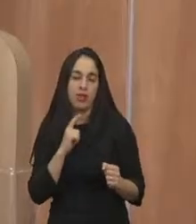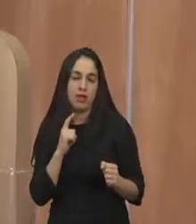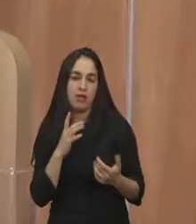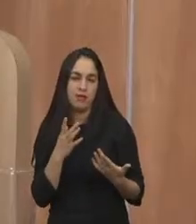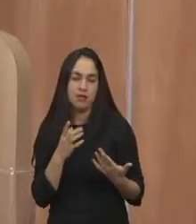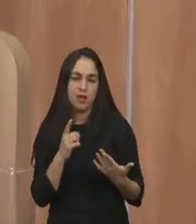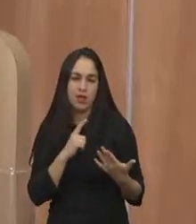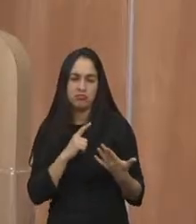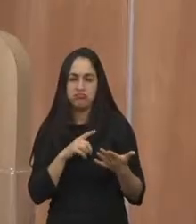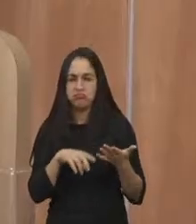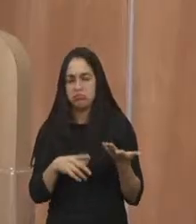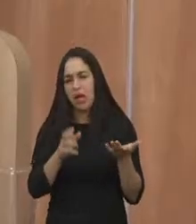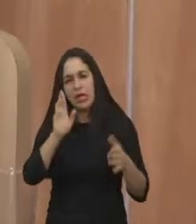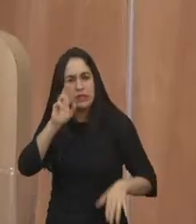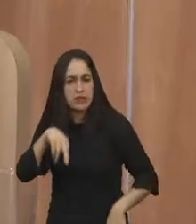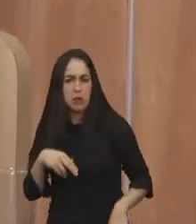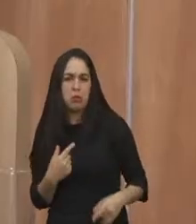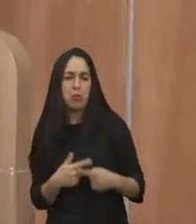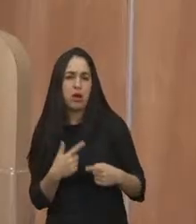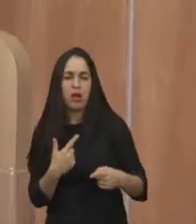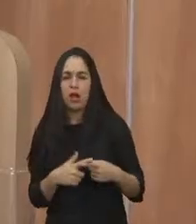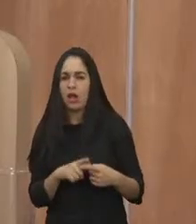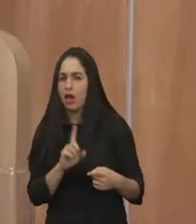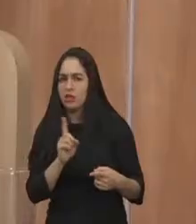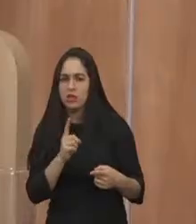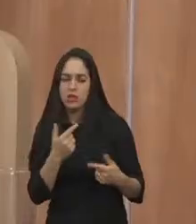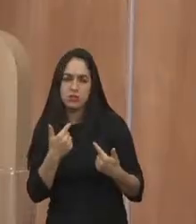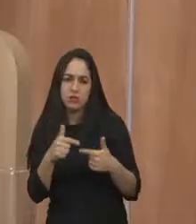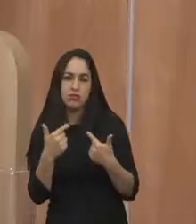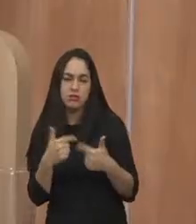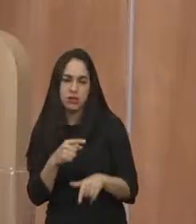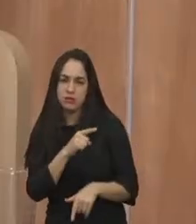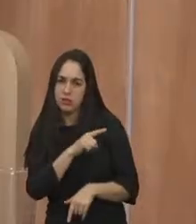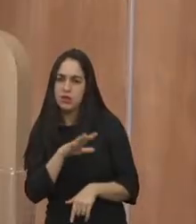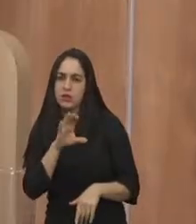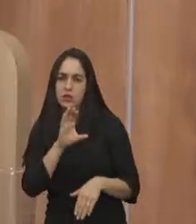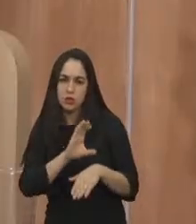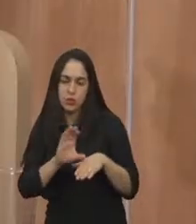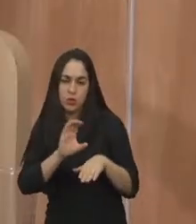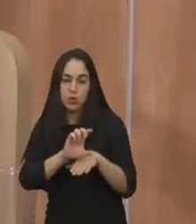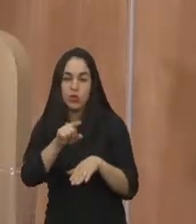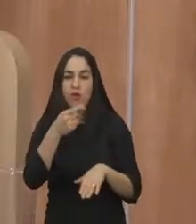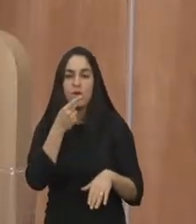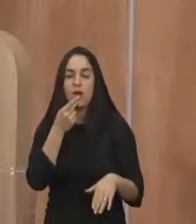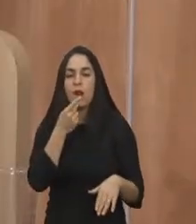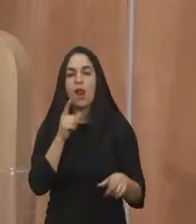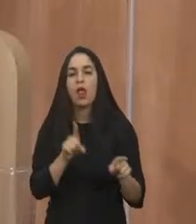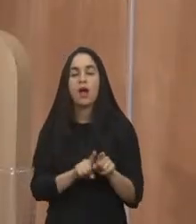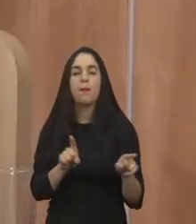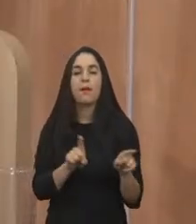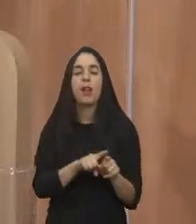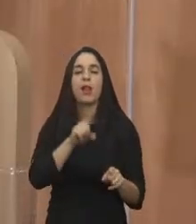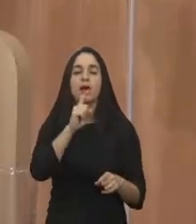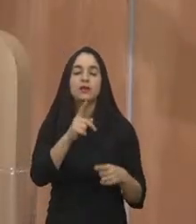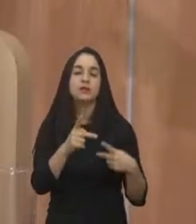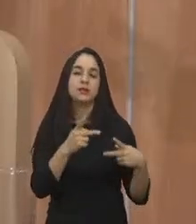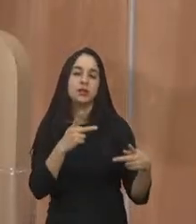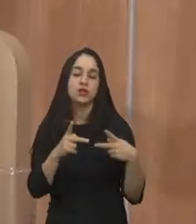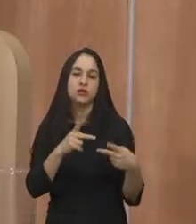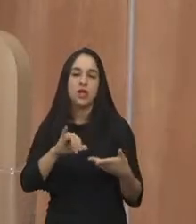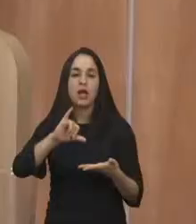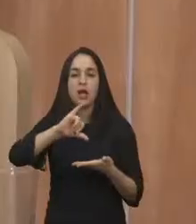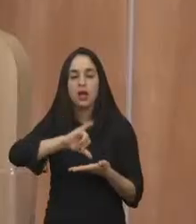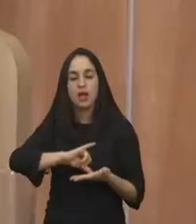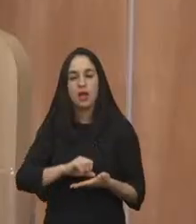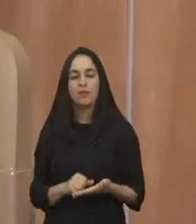fatores que acabou levando para essas áreas que a gente tem. E o campus de São José do Instituto Federal